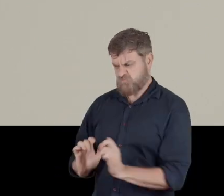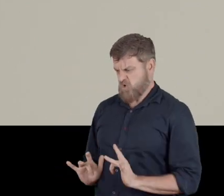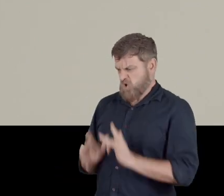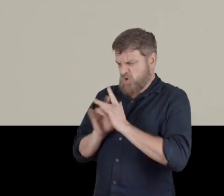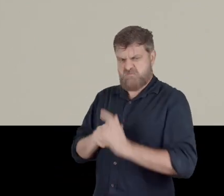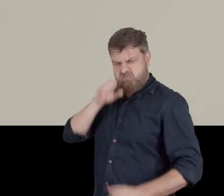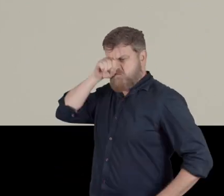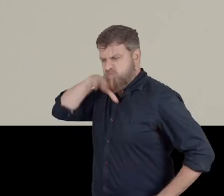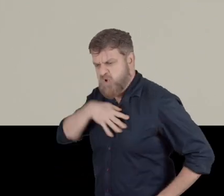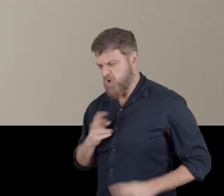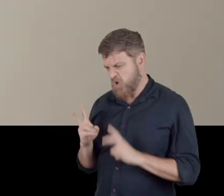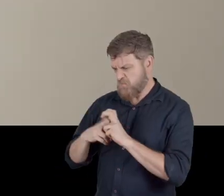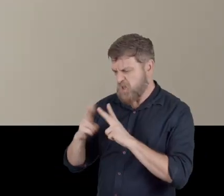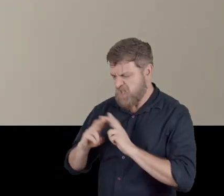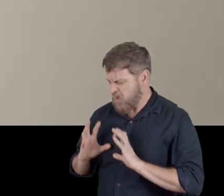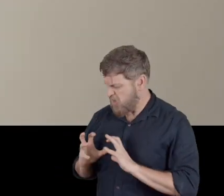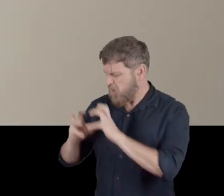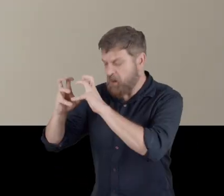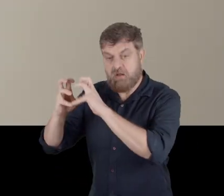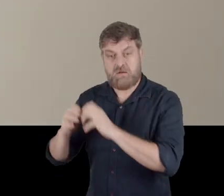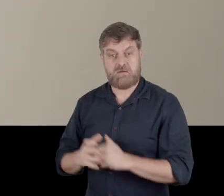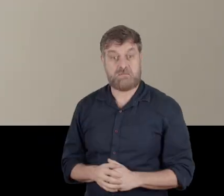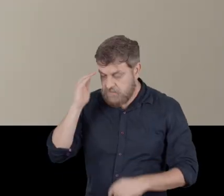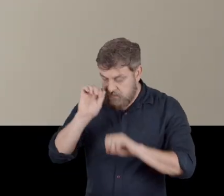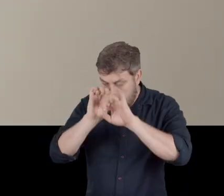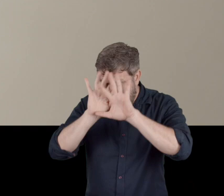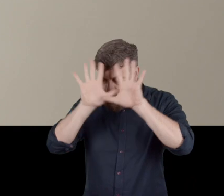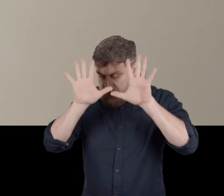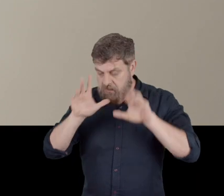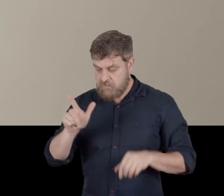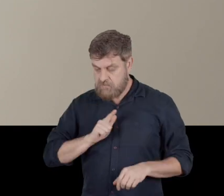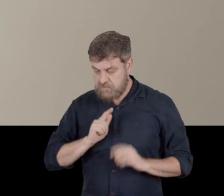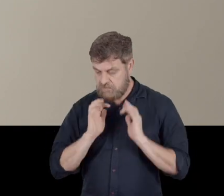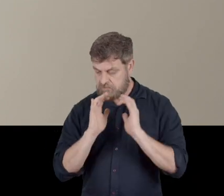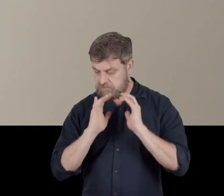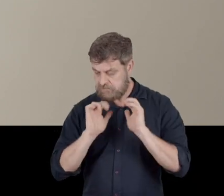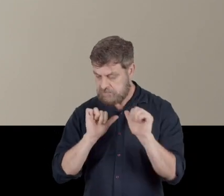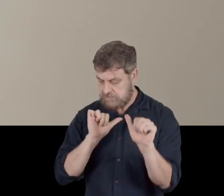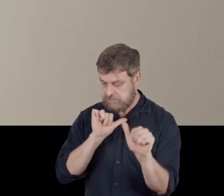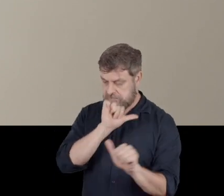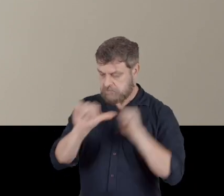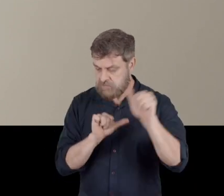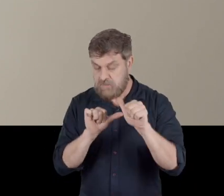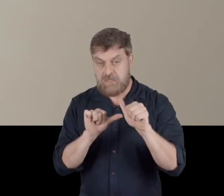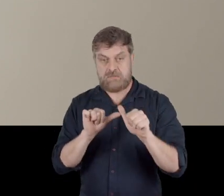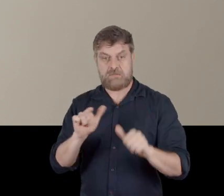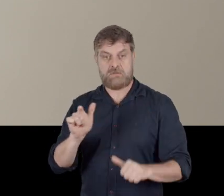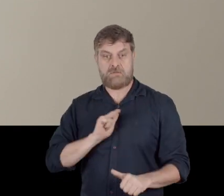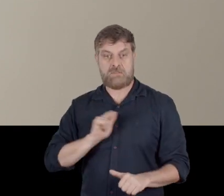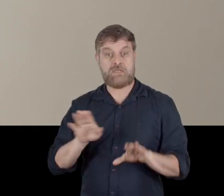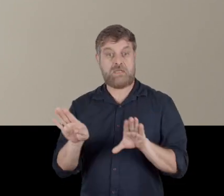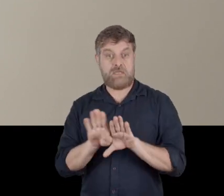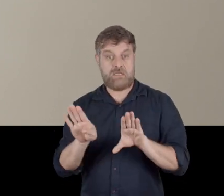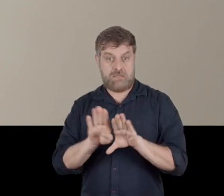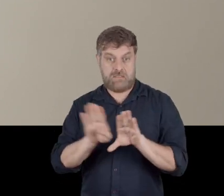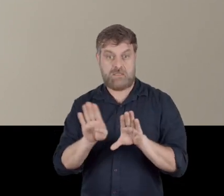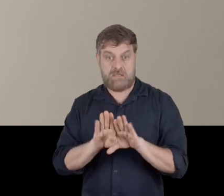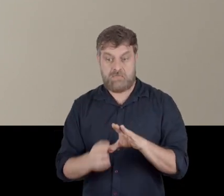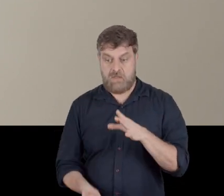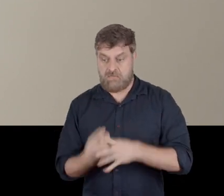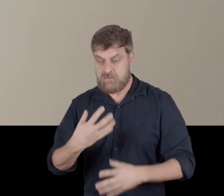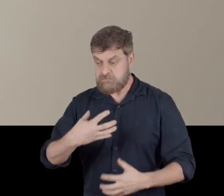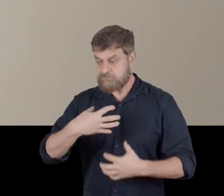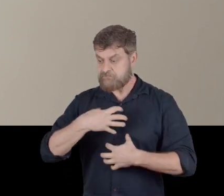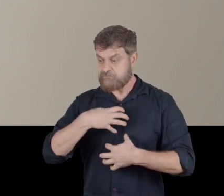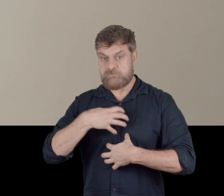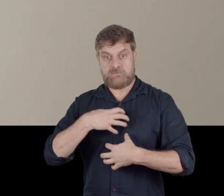que arrumava brigas. Puxa, alterações cerebrais acabam acarretando em alterações comportamentais do que a gente